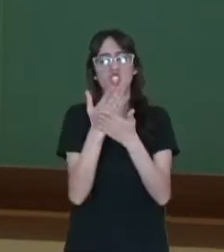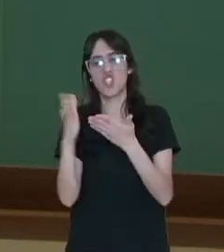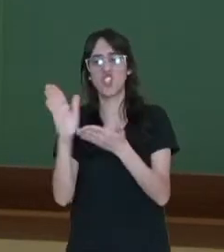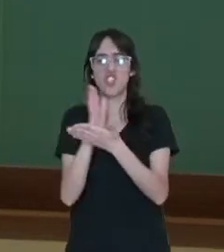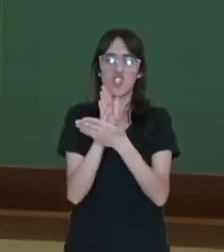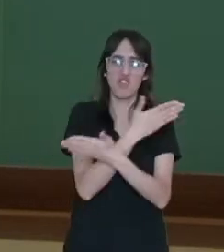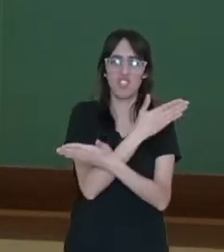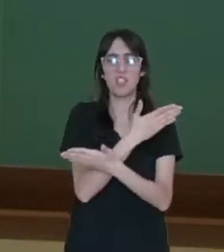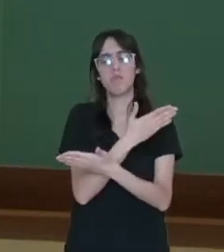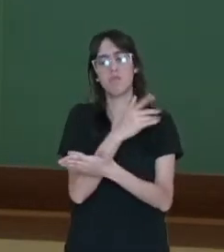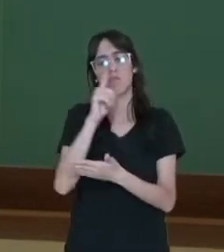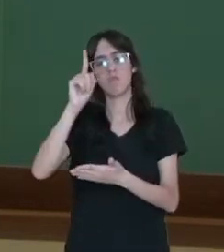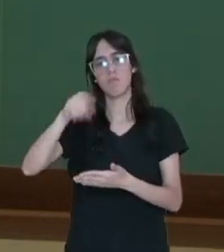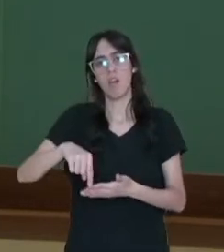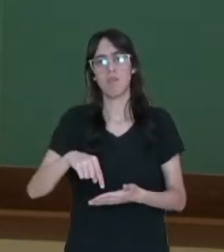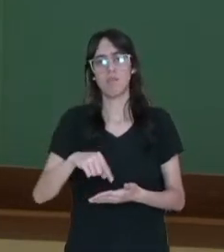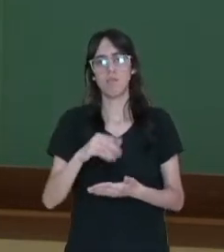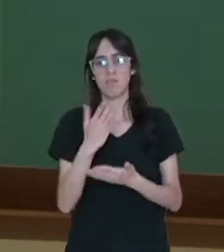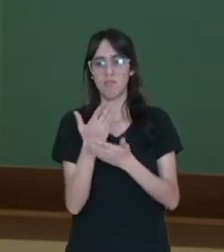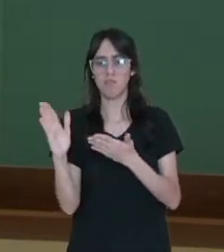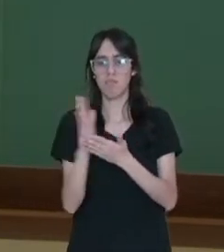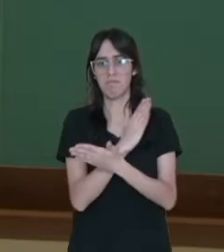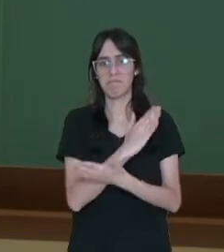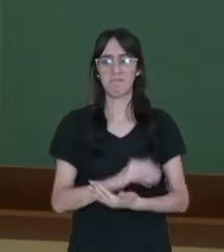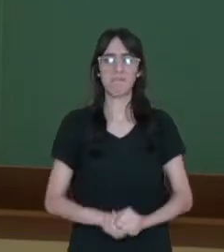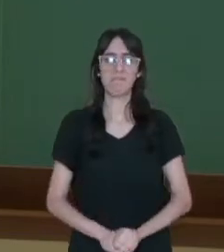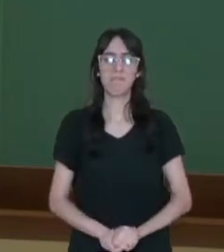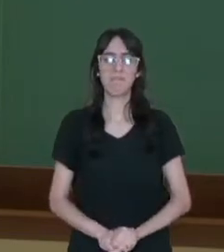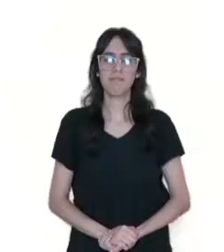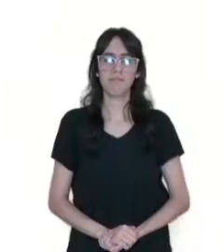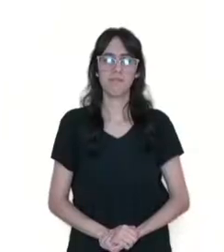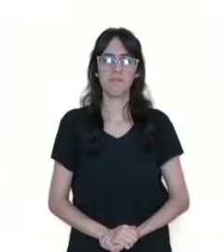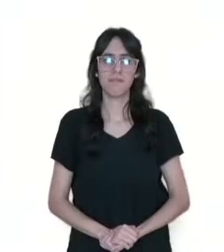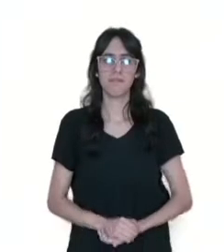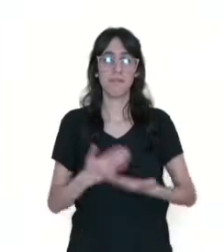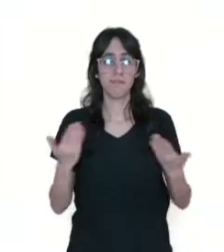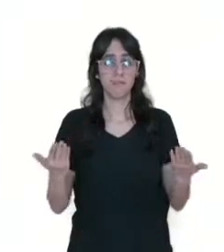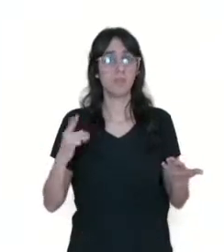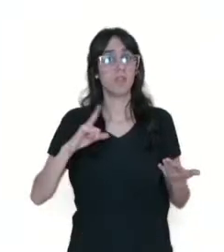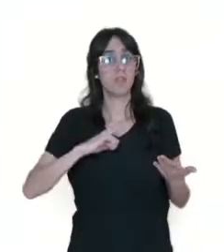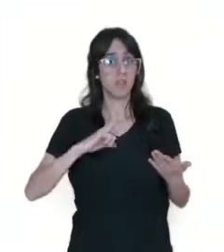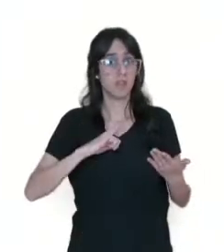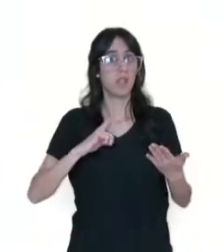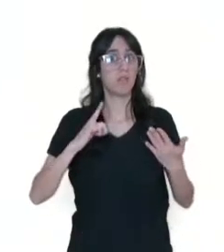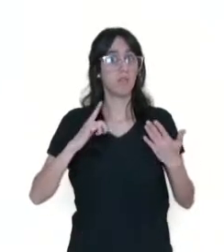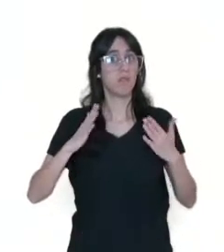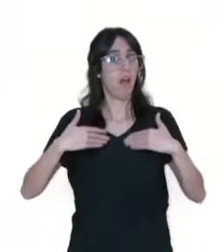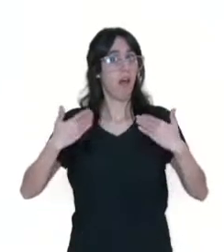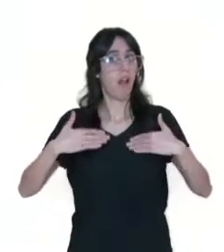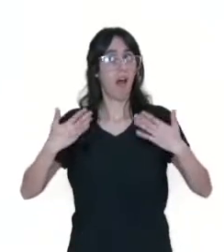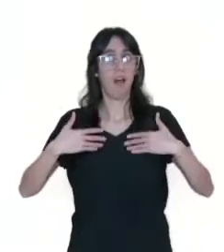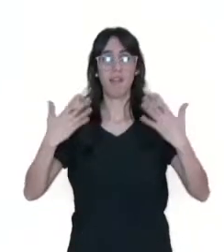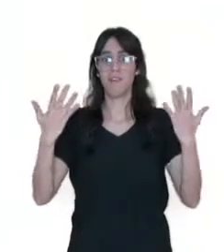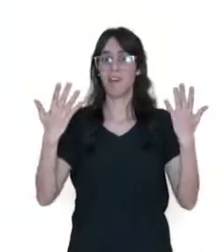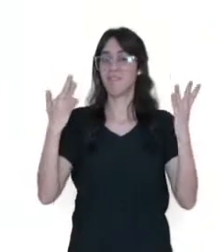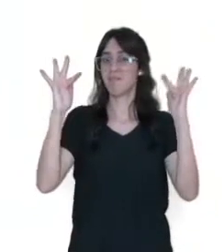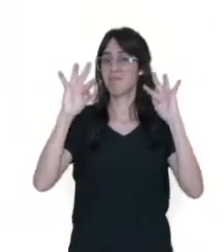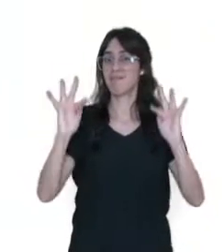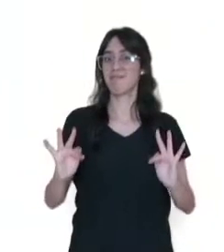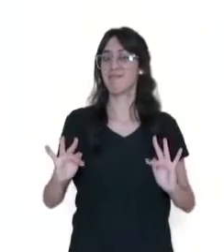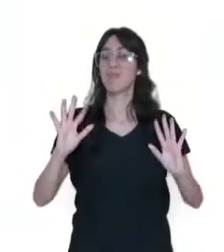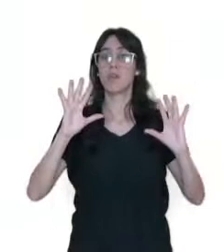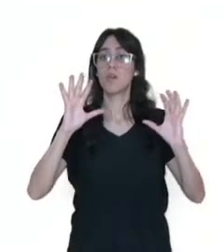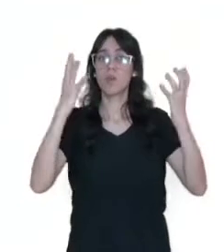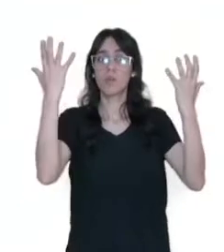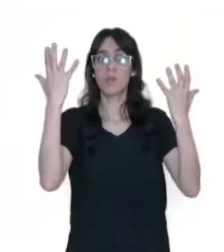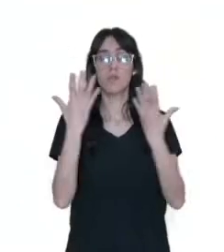divisão do mundo entre os dois lados. Em clima de euforia, alegria, comemoração, milhares de